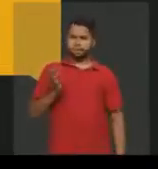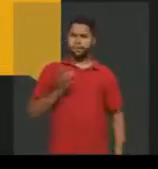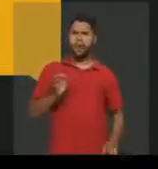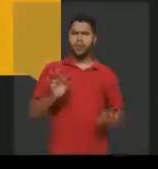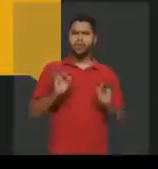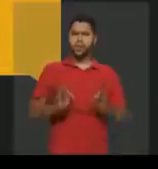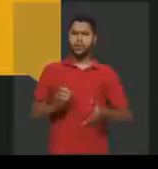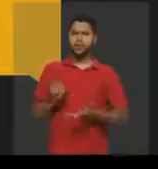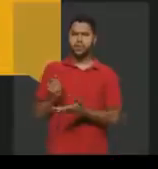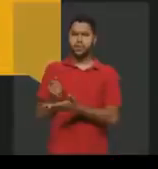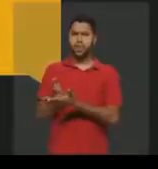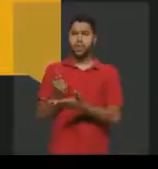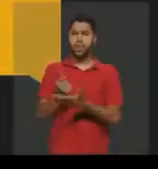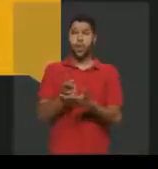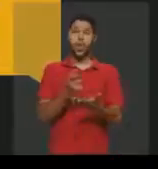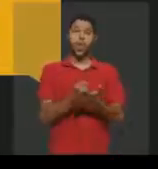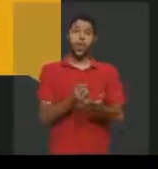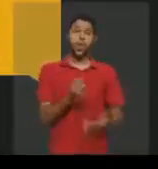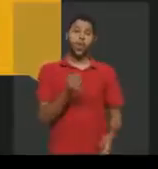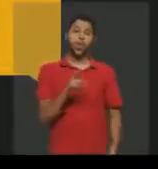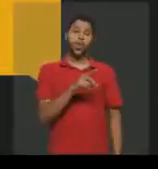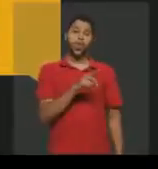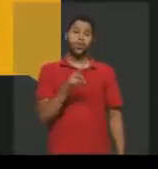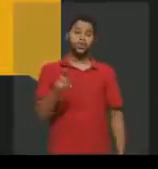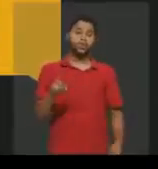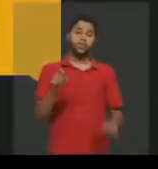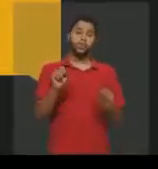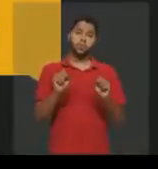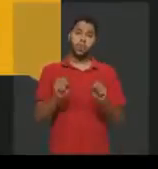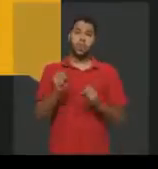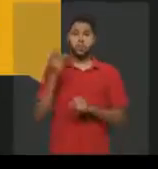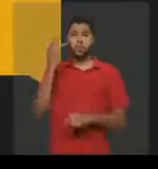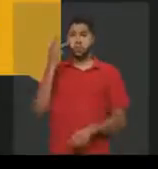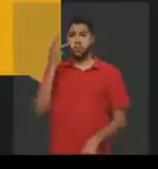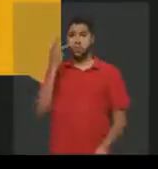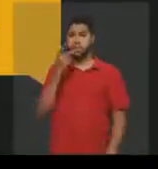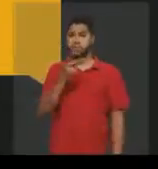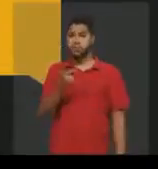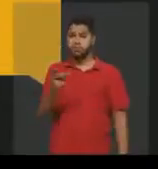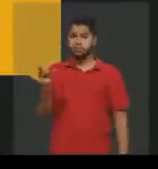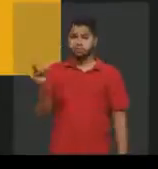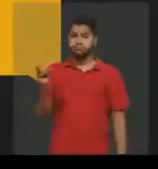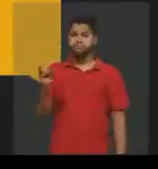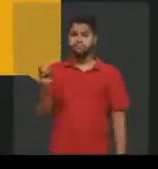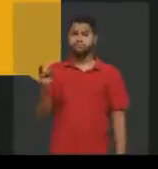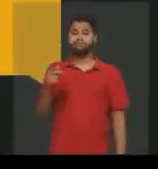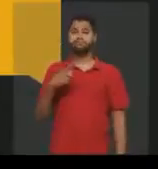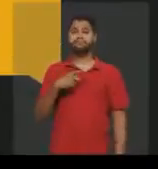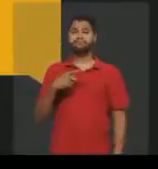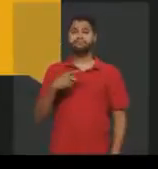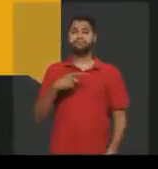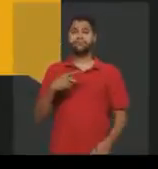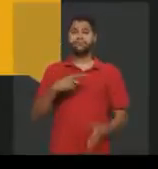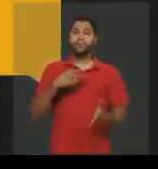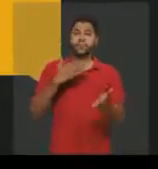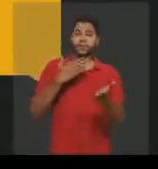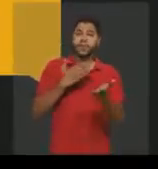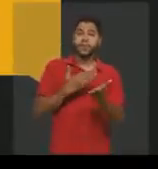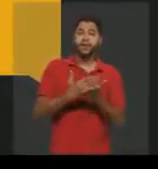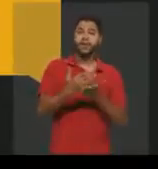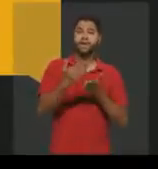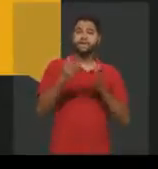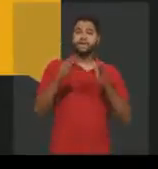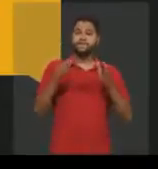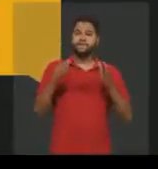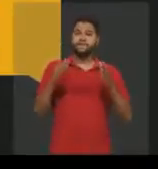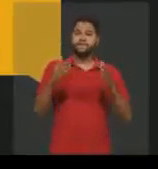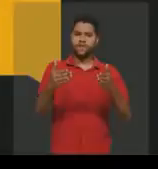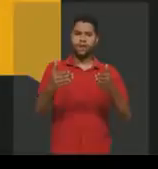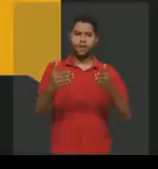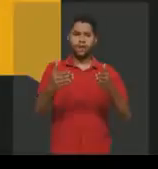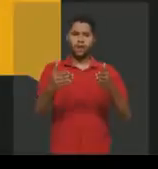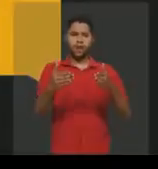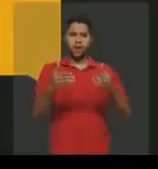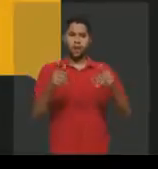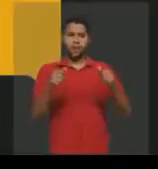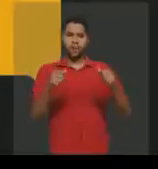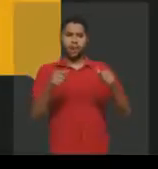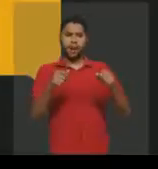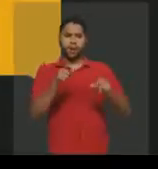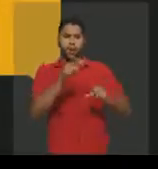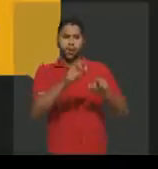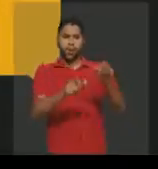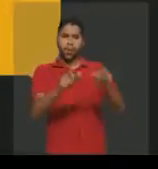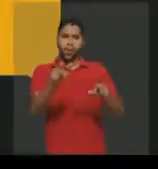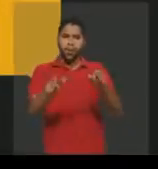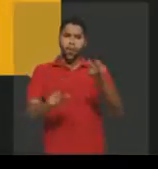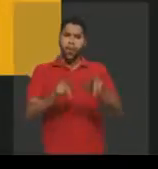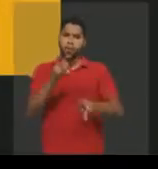poderia consumir, ou você no máximo poderia ir lá visitá-la. Com a introdução aqui da arte voltada para a massa, com a pop